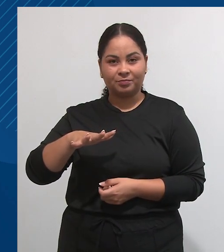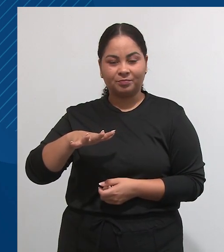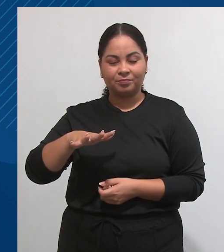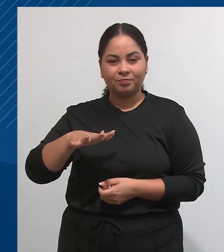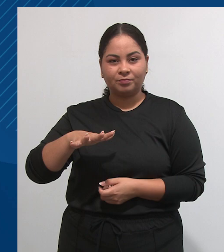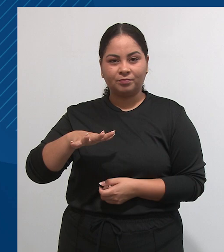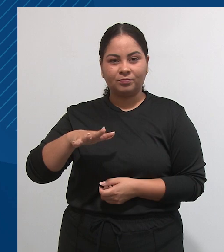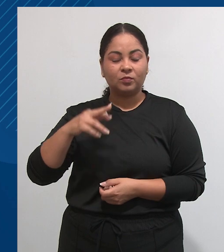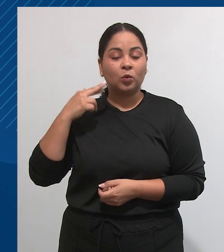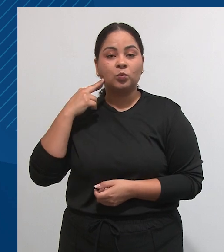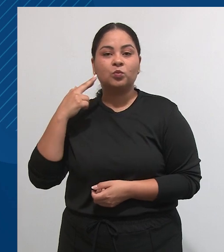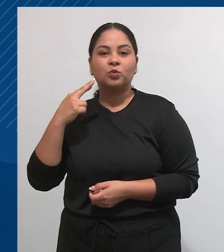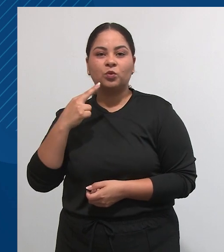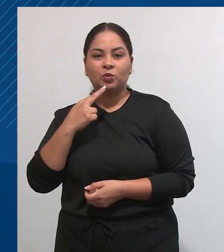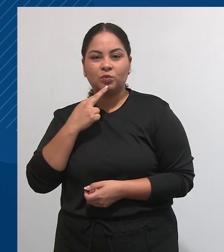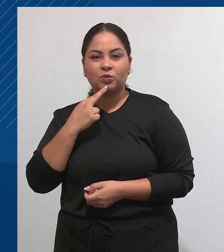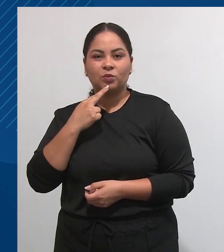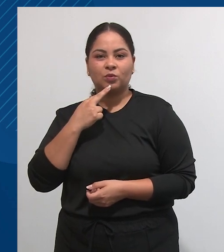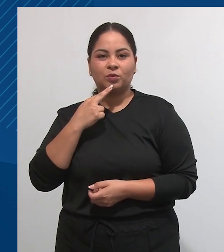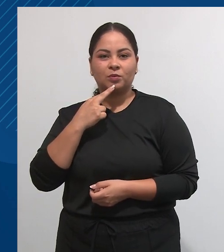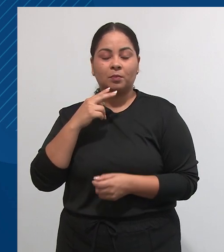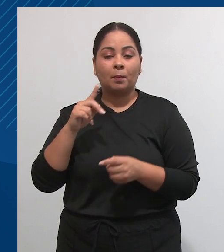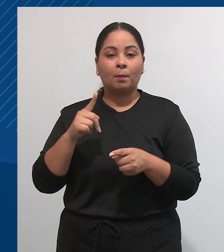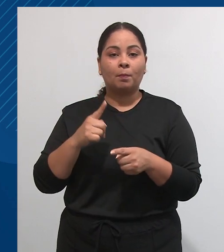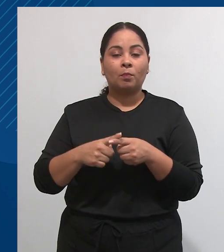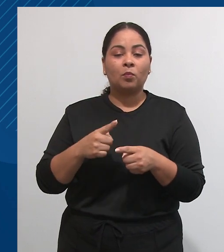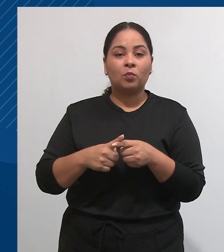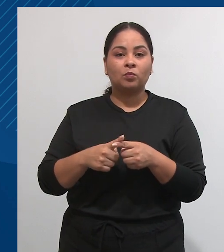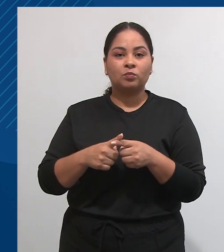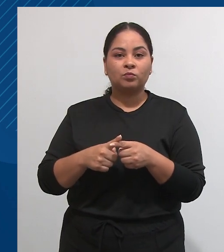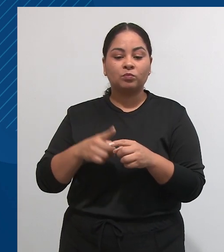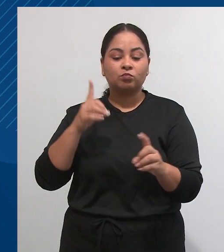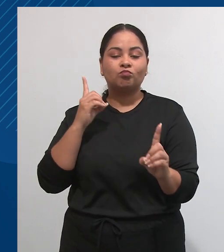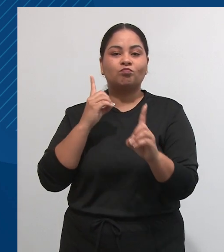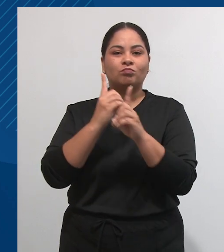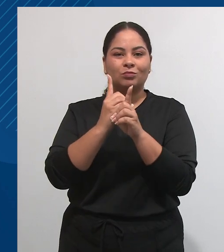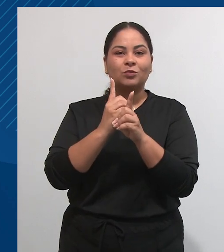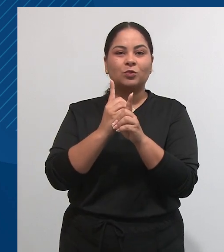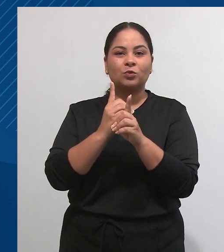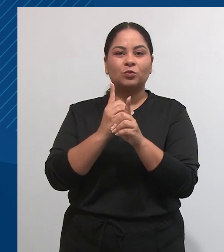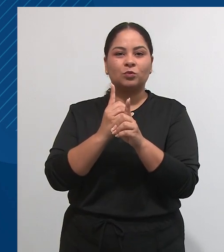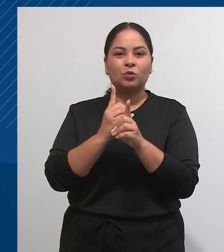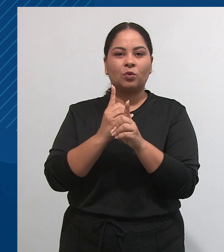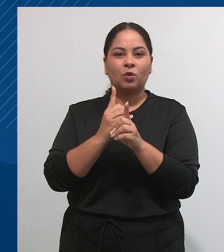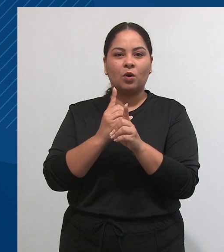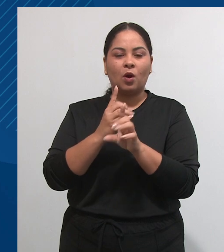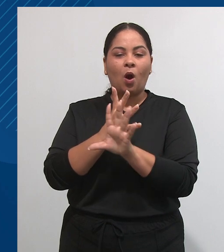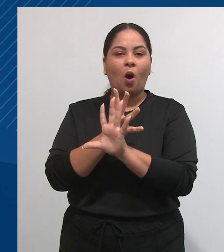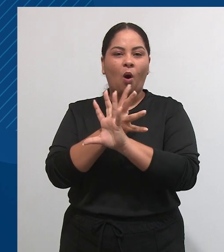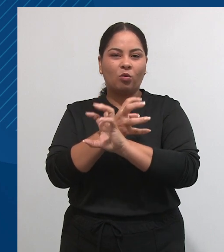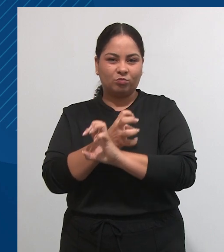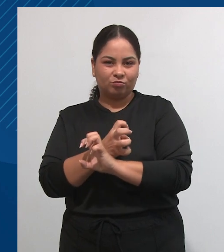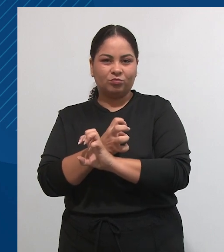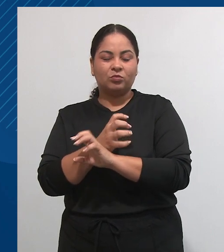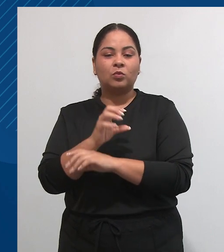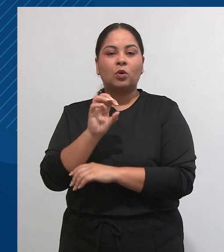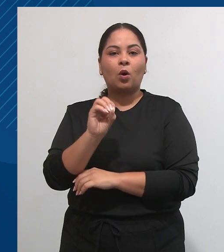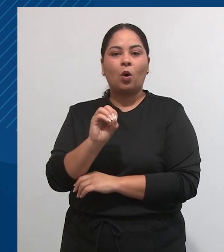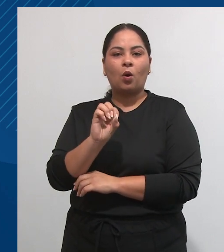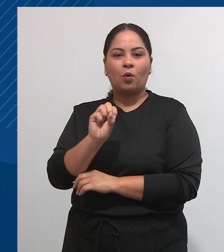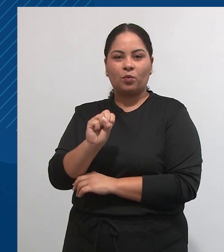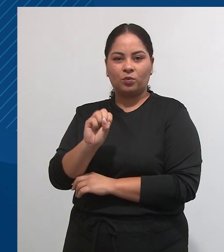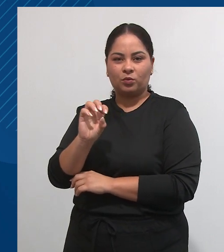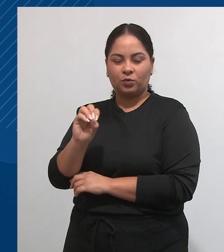restos de gente, porque eram povos indígenas destroçados, né, por